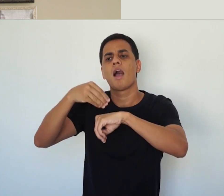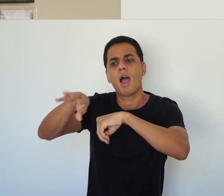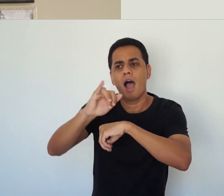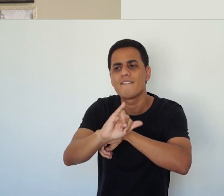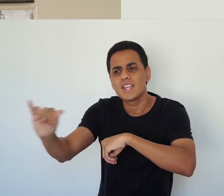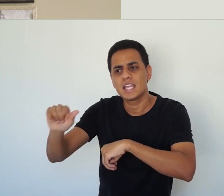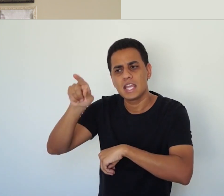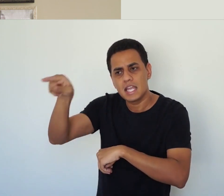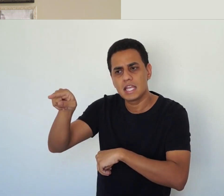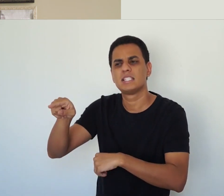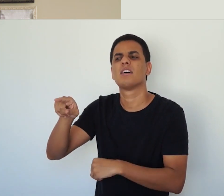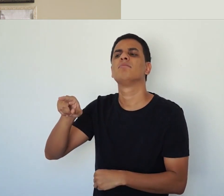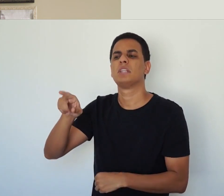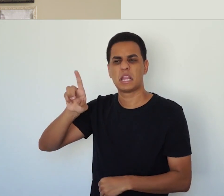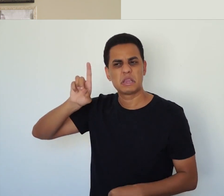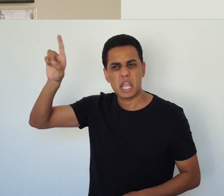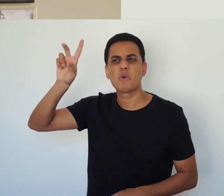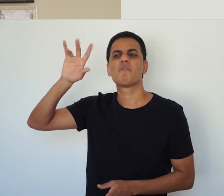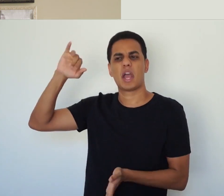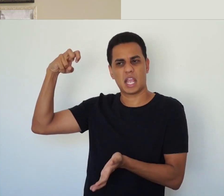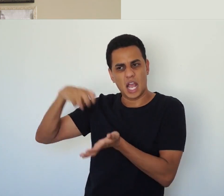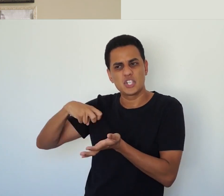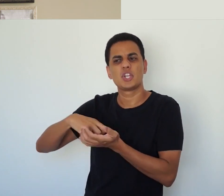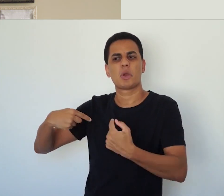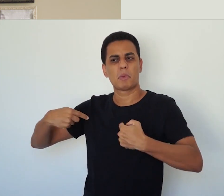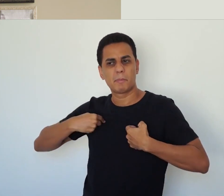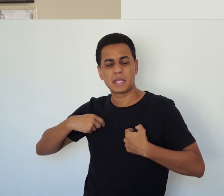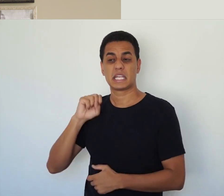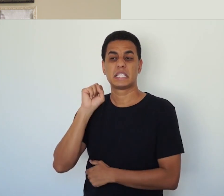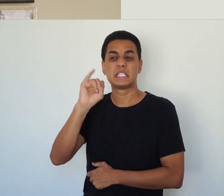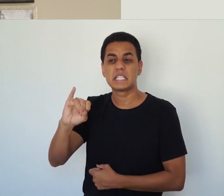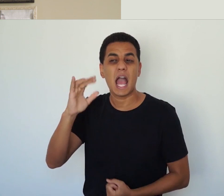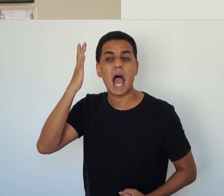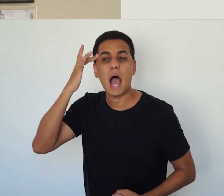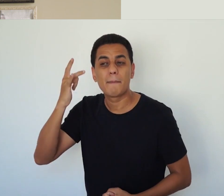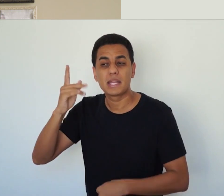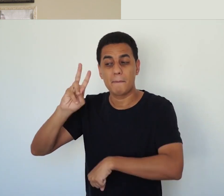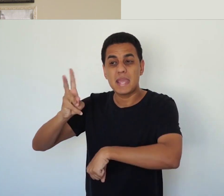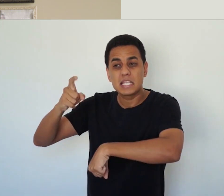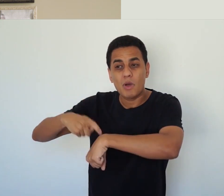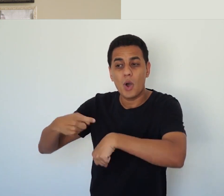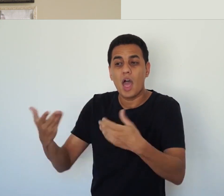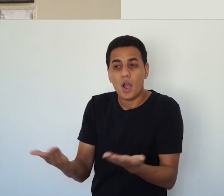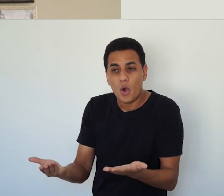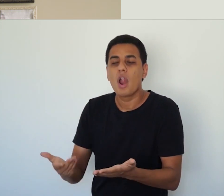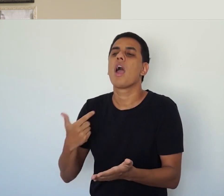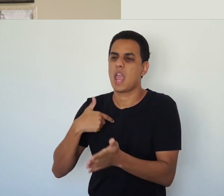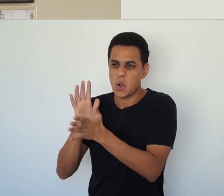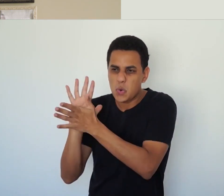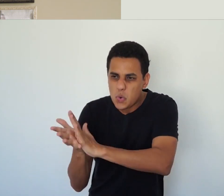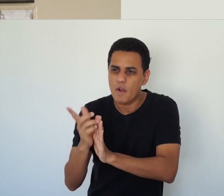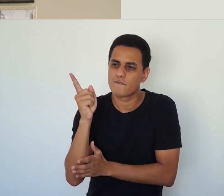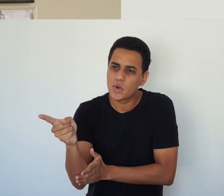para dizer-lhe que os deuses me castiguem com todo rigor se amanhã, nesta hora, eu não fizer com a